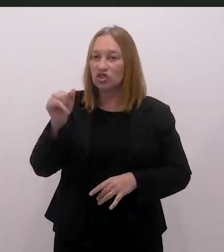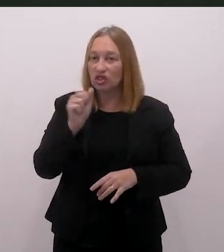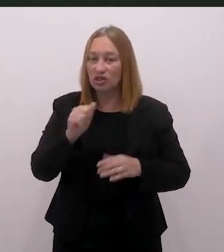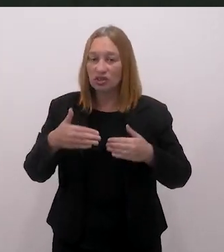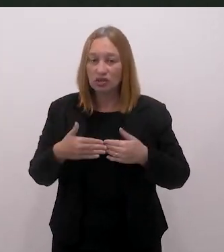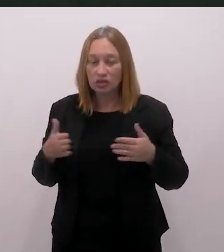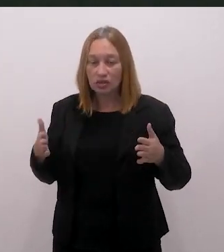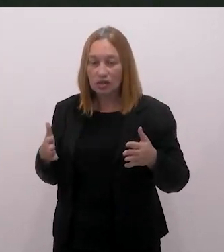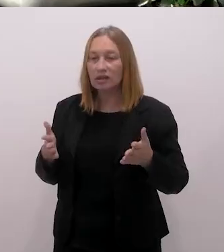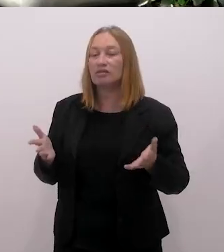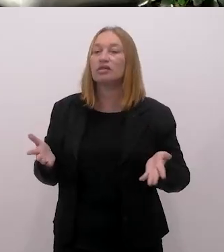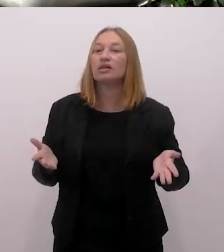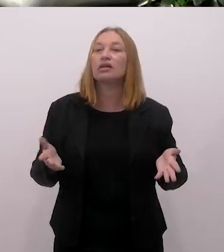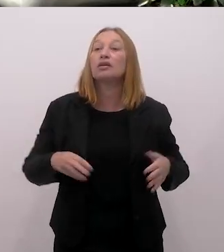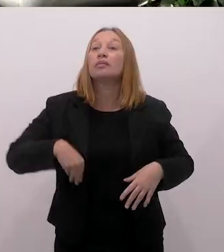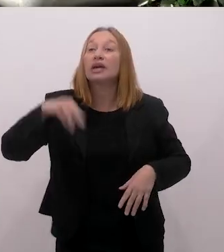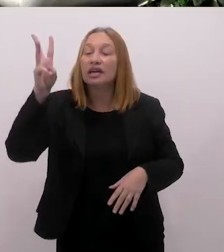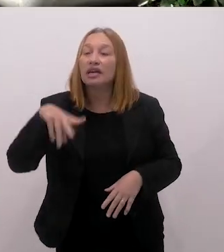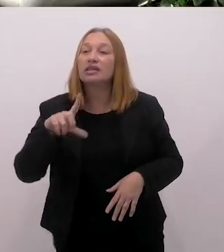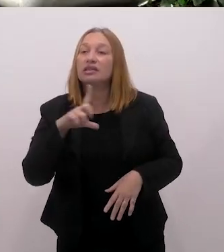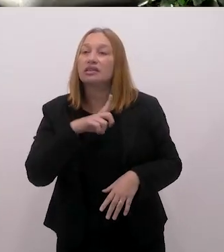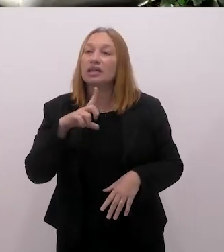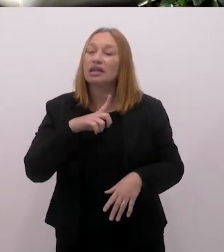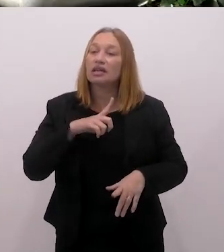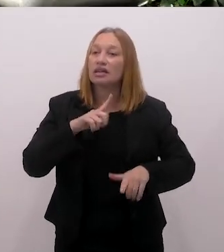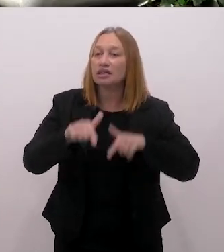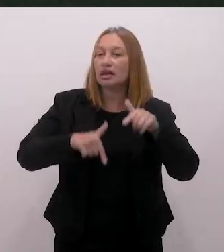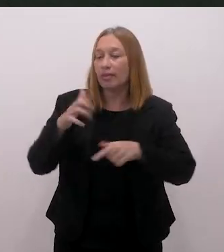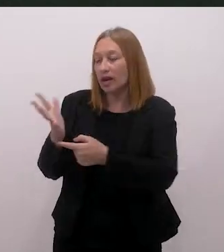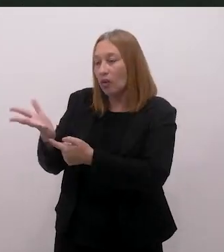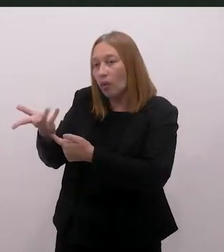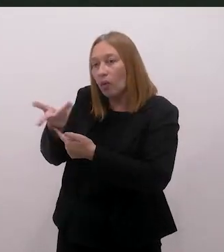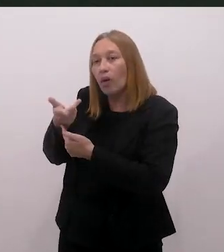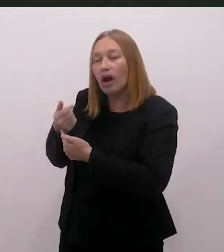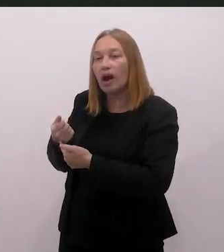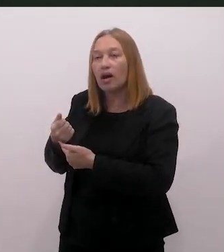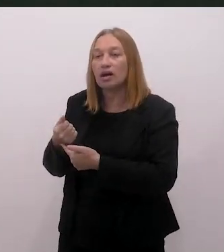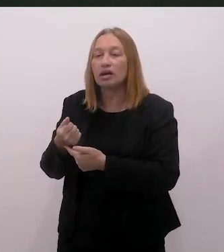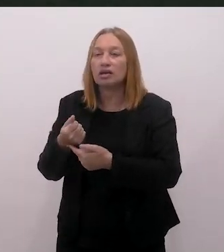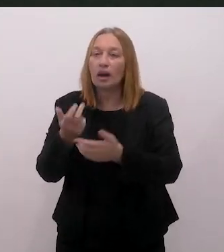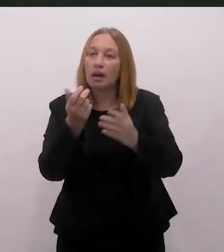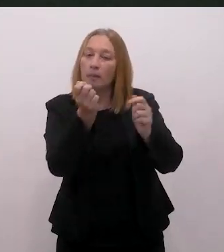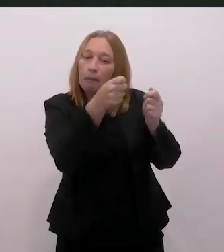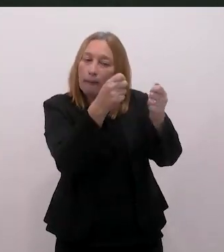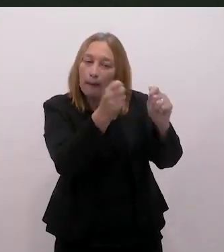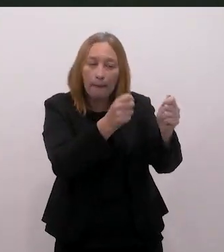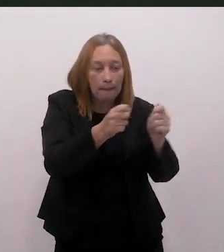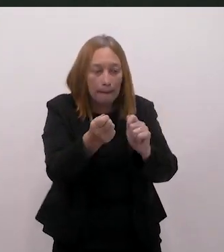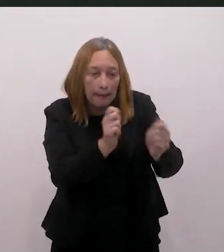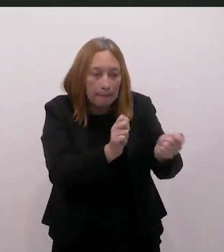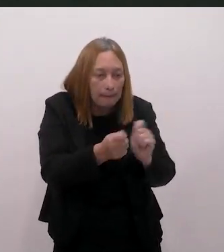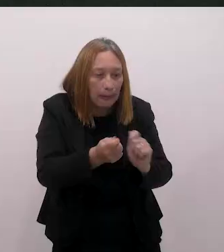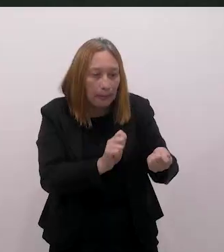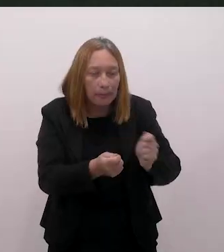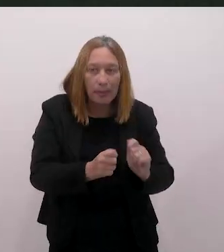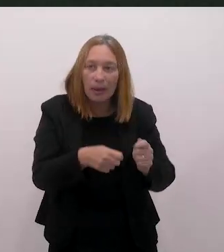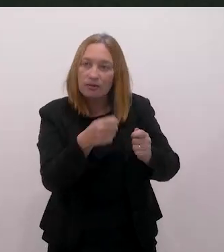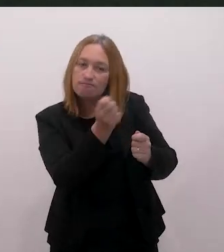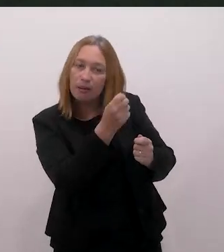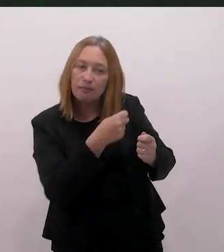de Portas Abertas. Isso para quem trabalha com arte, faz